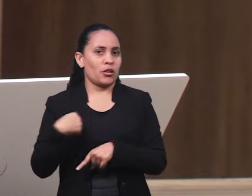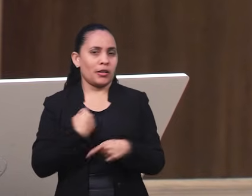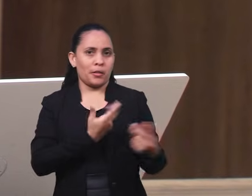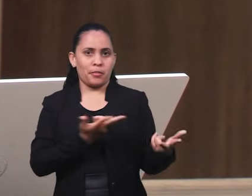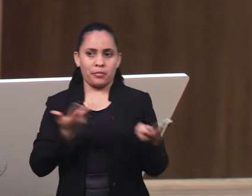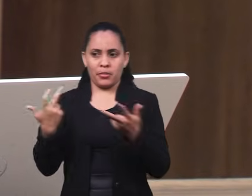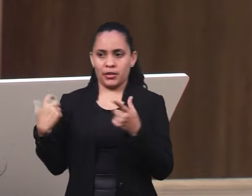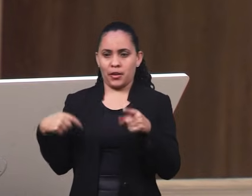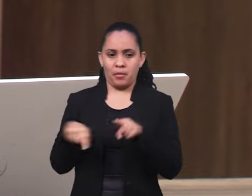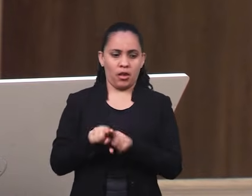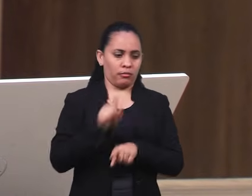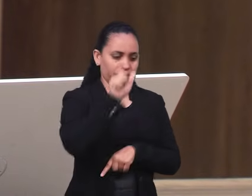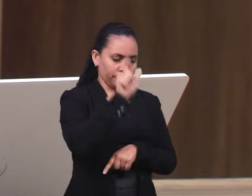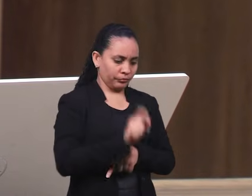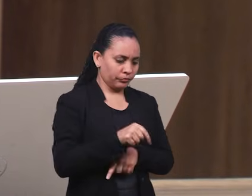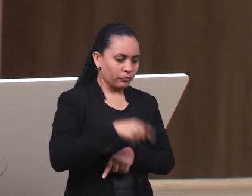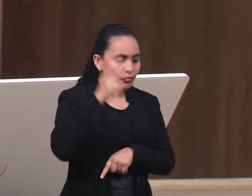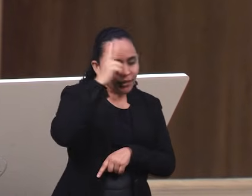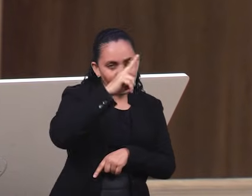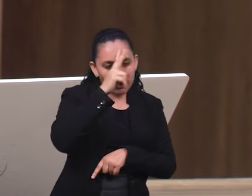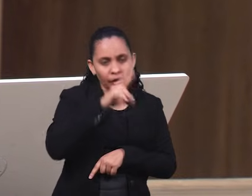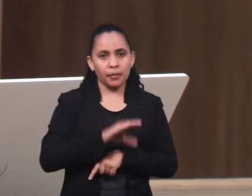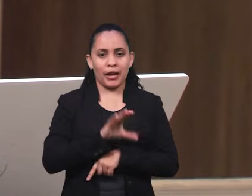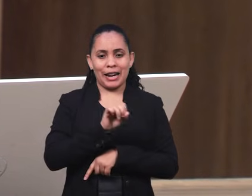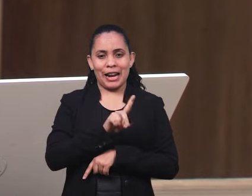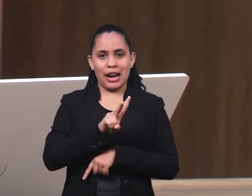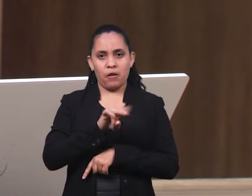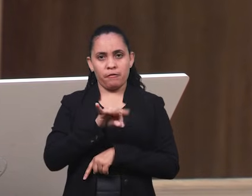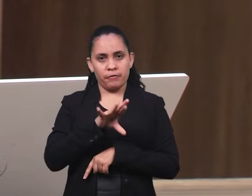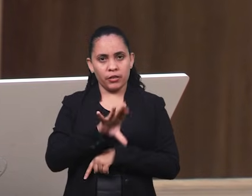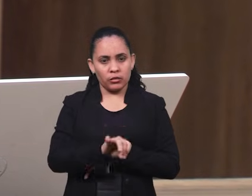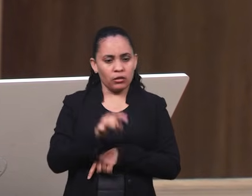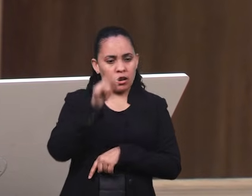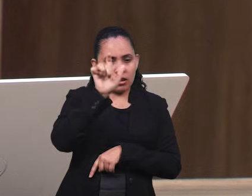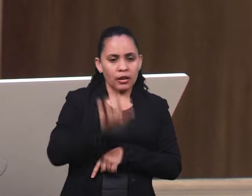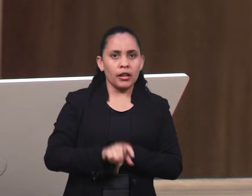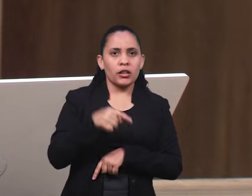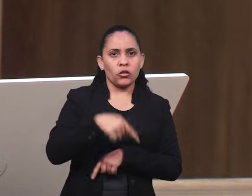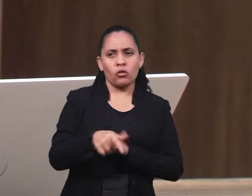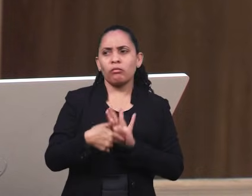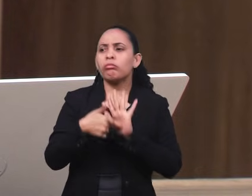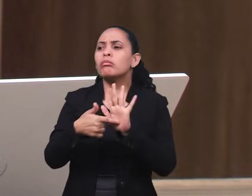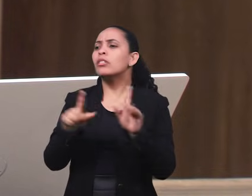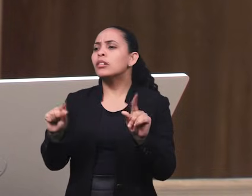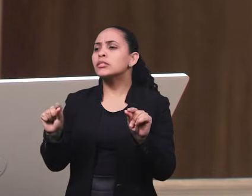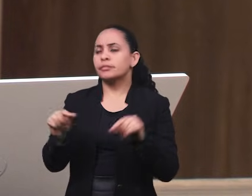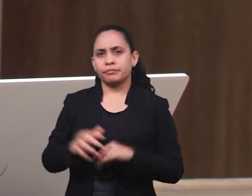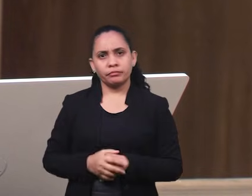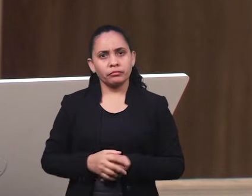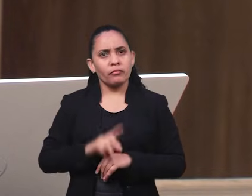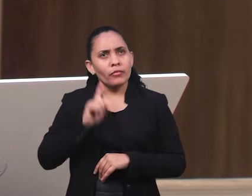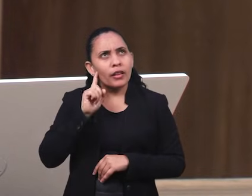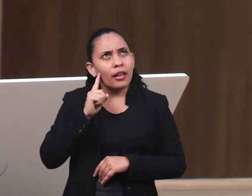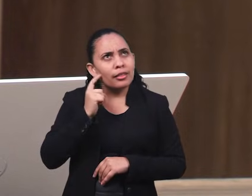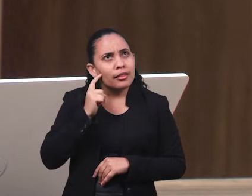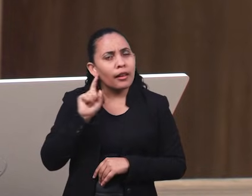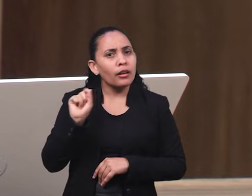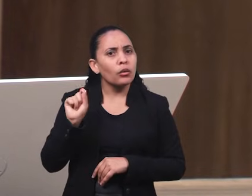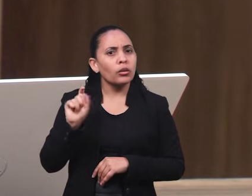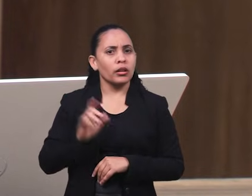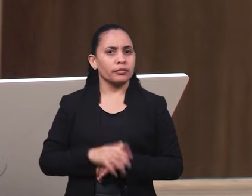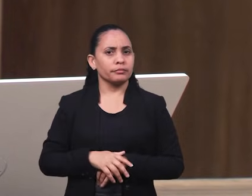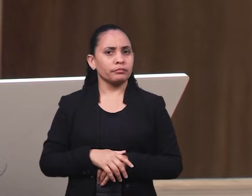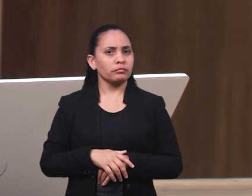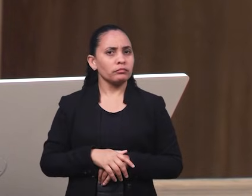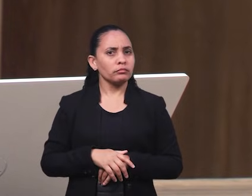vemos que agora a questão do Calvino, que eu queria lembrar que Calvino, ele colocava muito sobre a predestinação. Então, a ideia dos